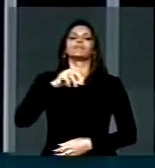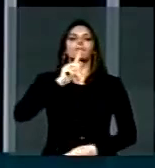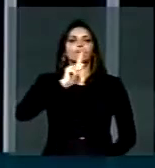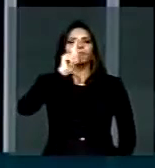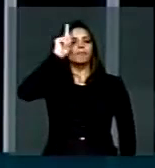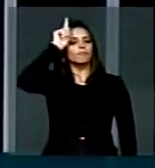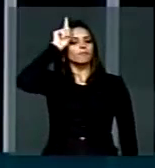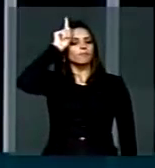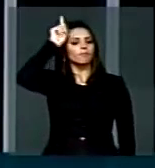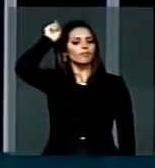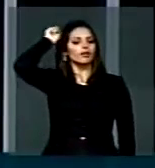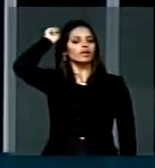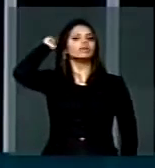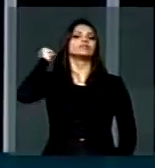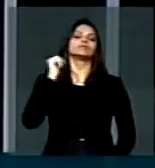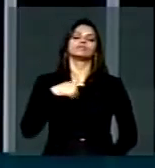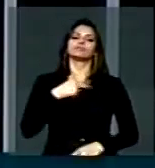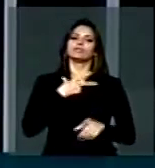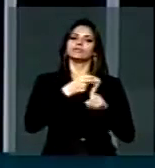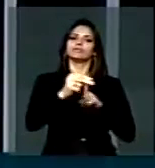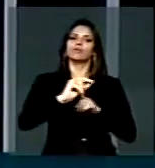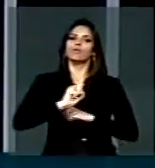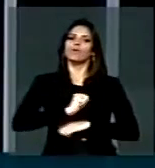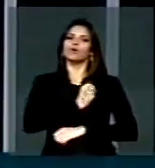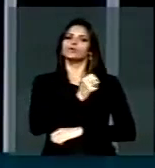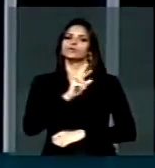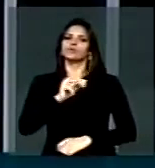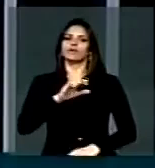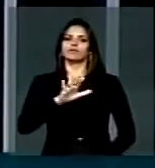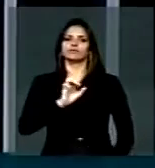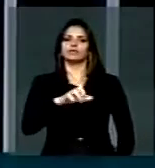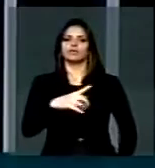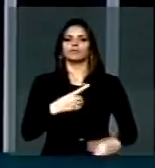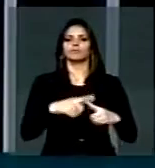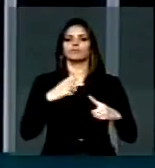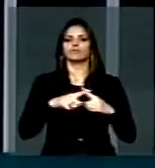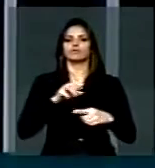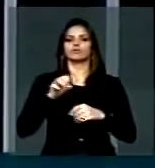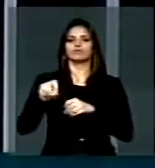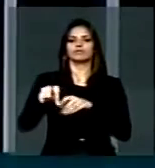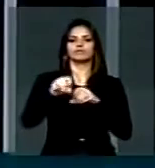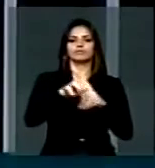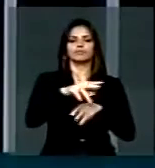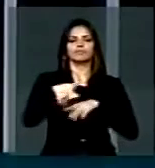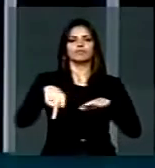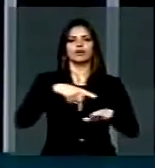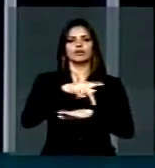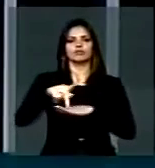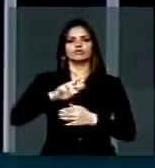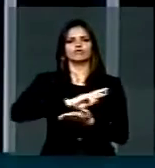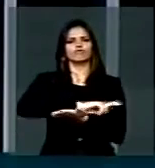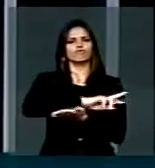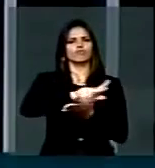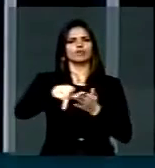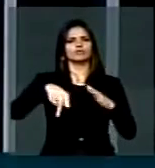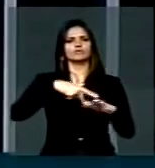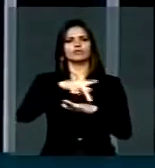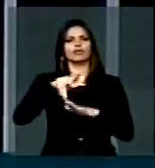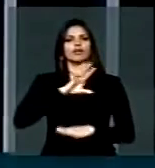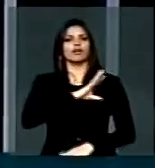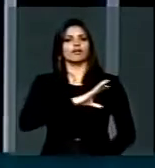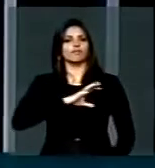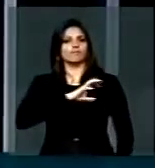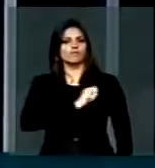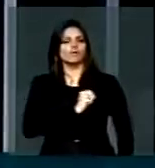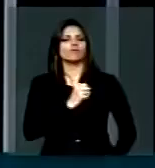venceu o ódio racial, está ensinando tanto aos países africanos quanto a diversas nações que o amor